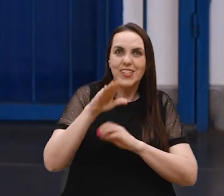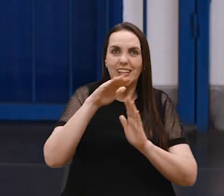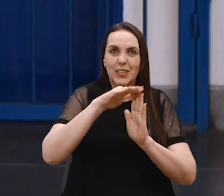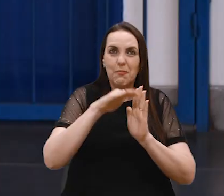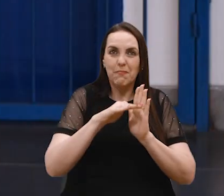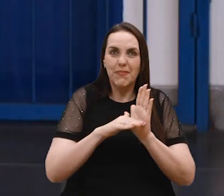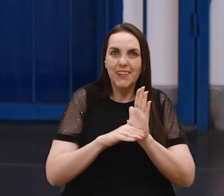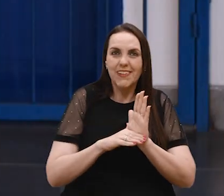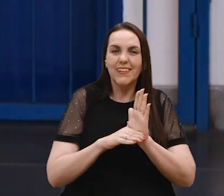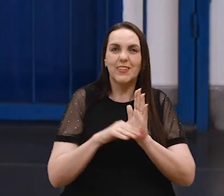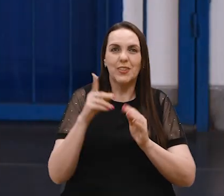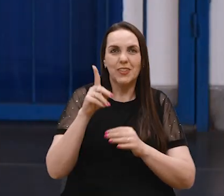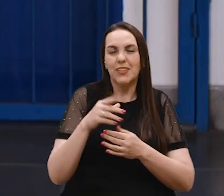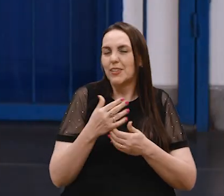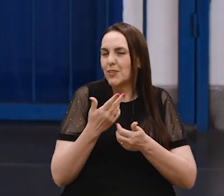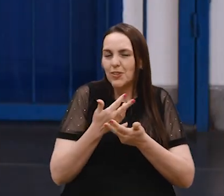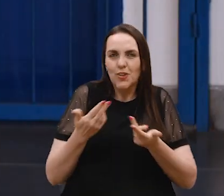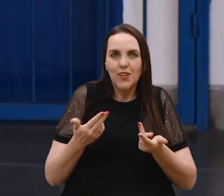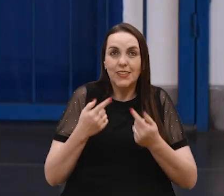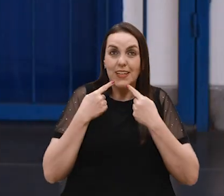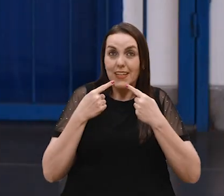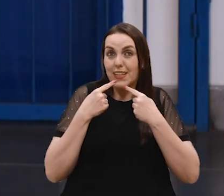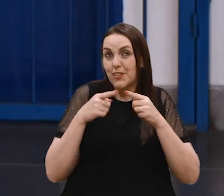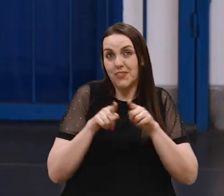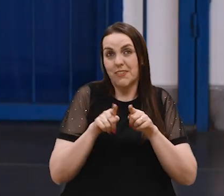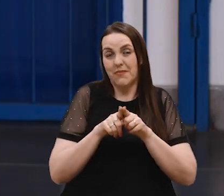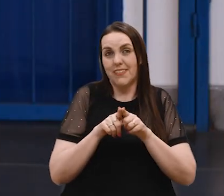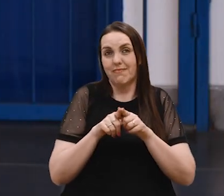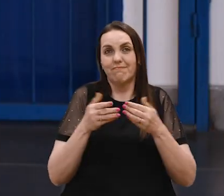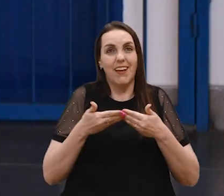de pauta, sua dica, sua